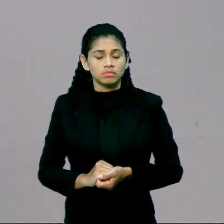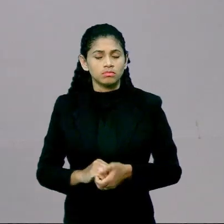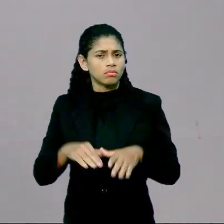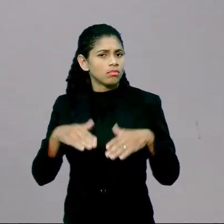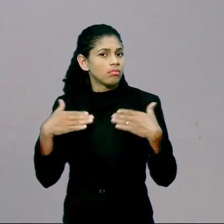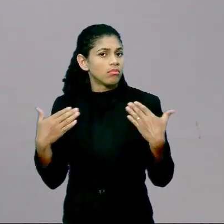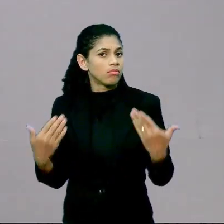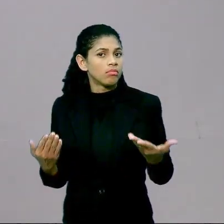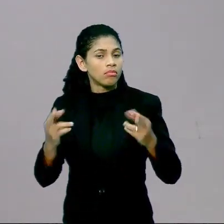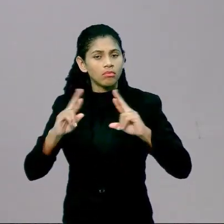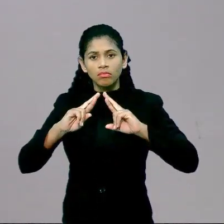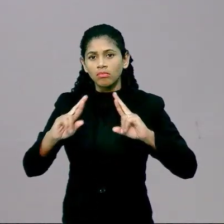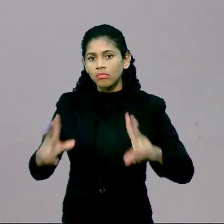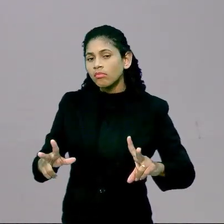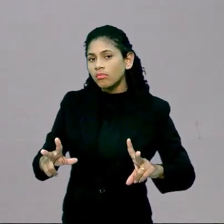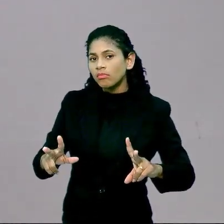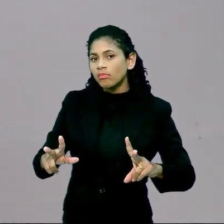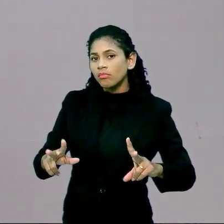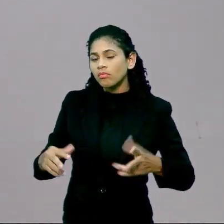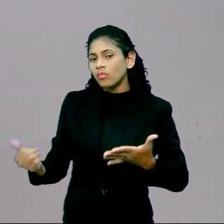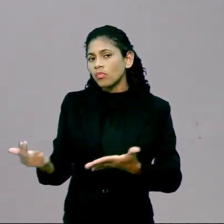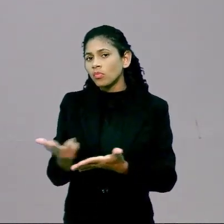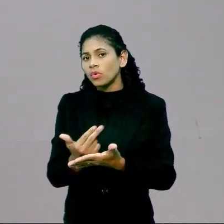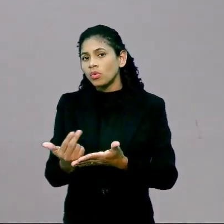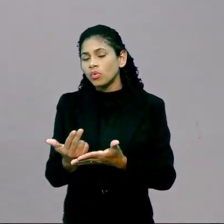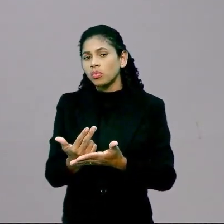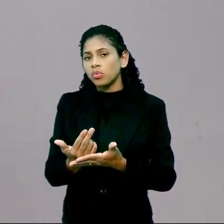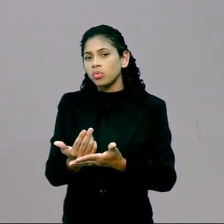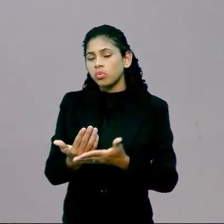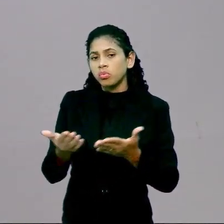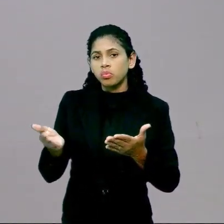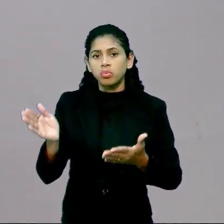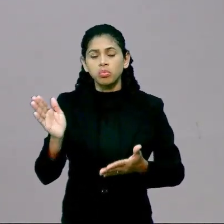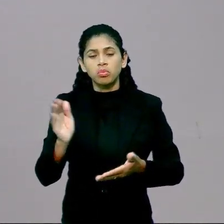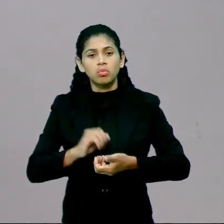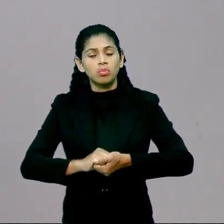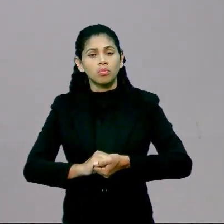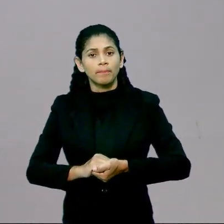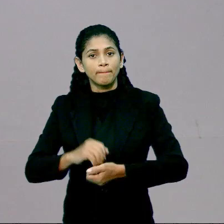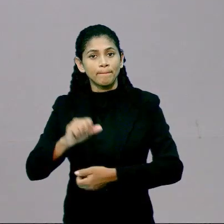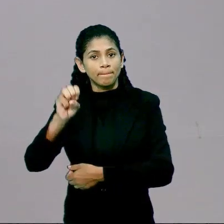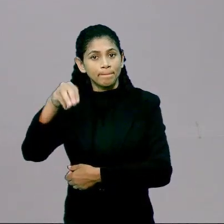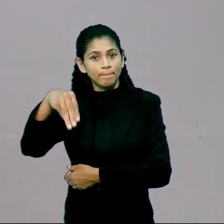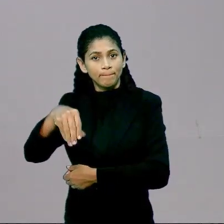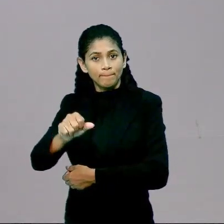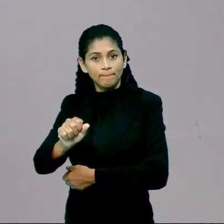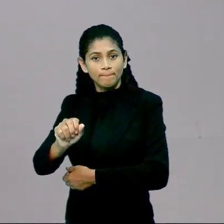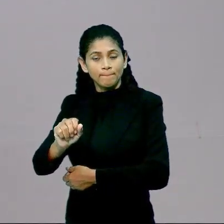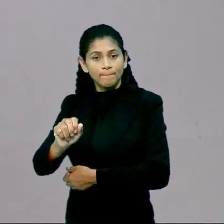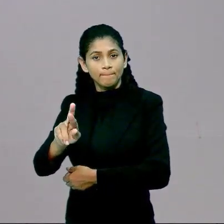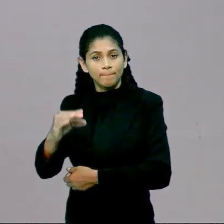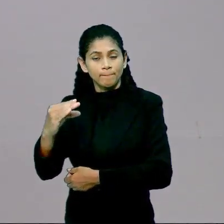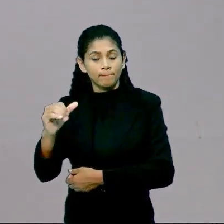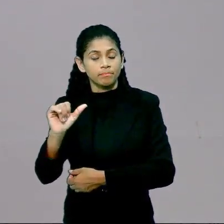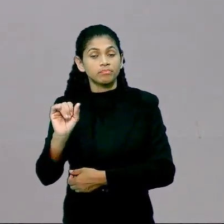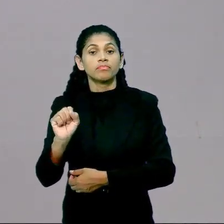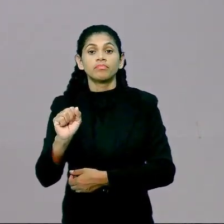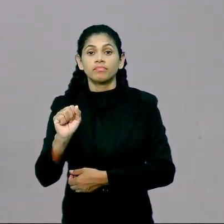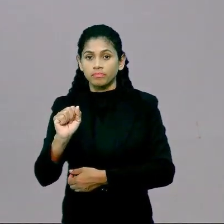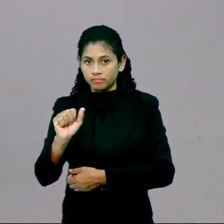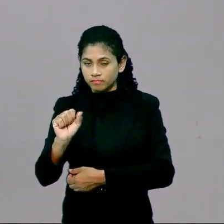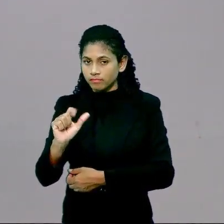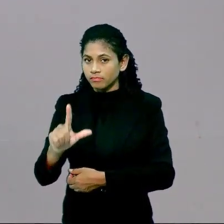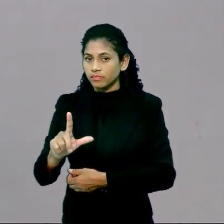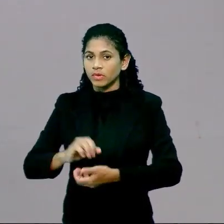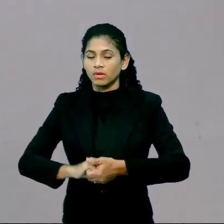de uma arte marcial para luta? Luta a gente vai ter como entendimento uma dinâmica